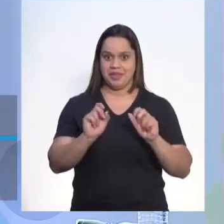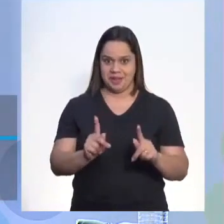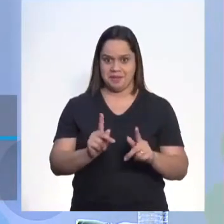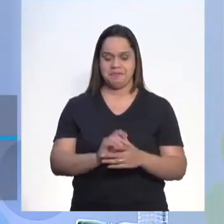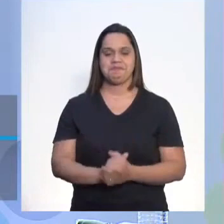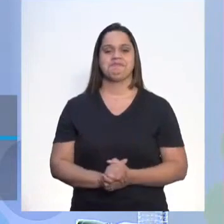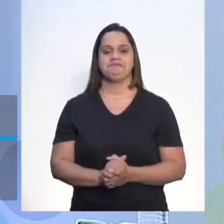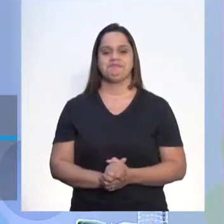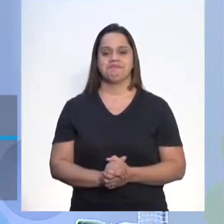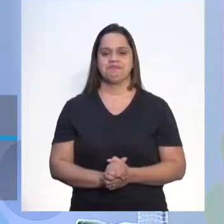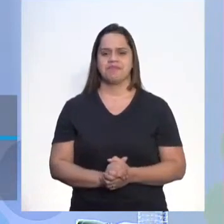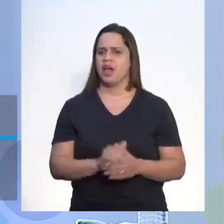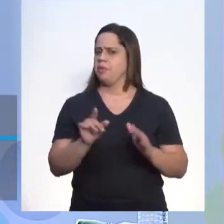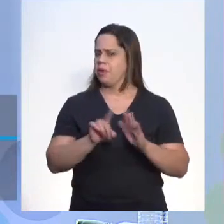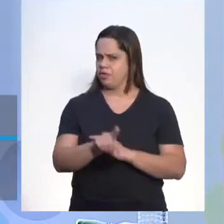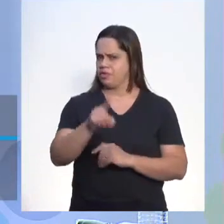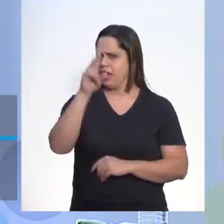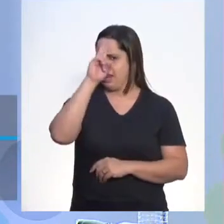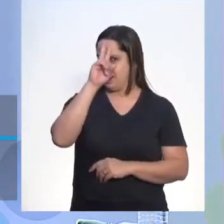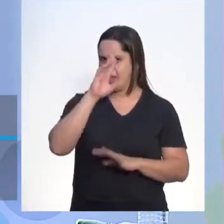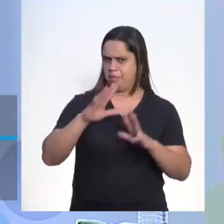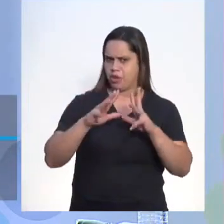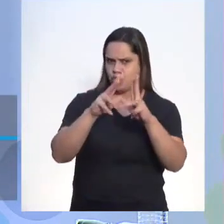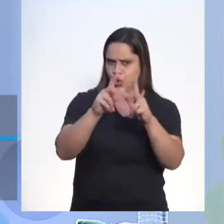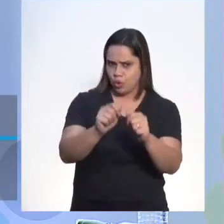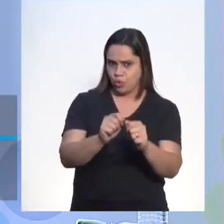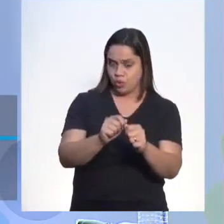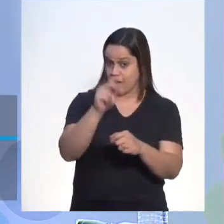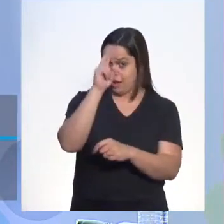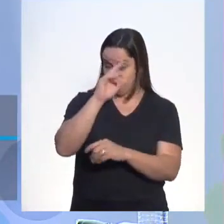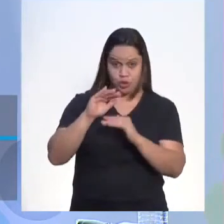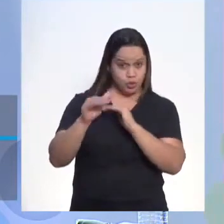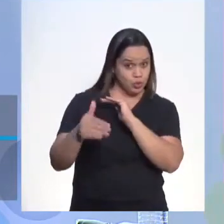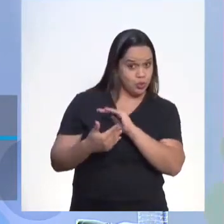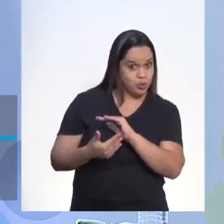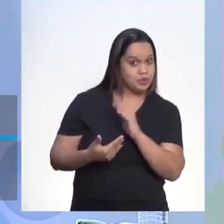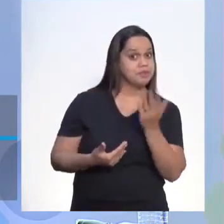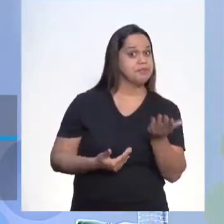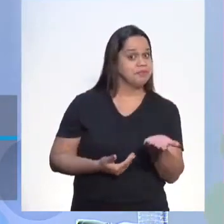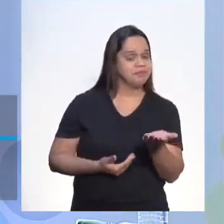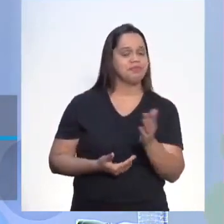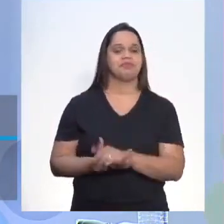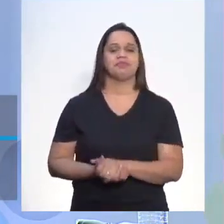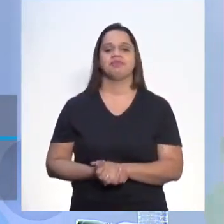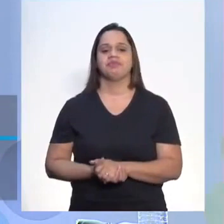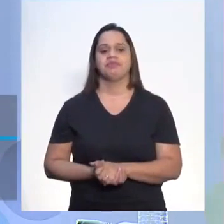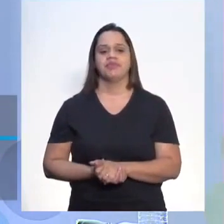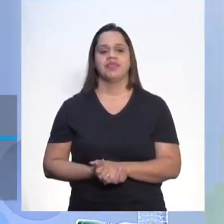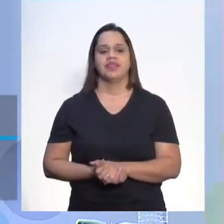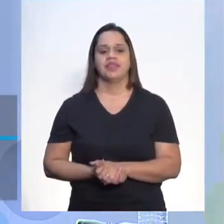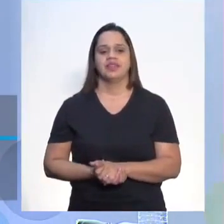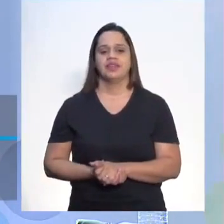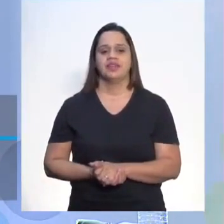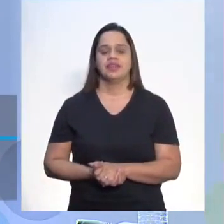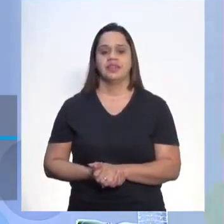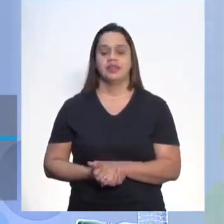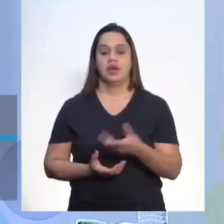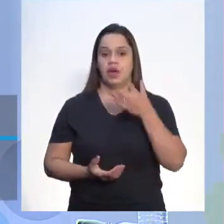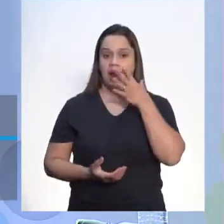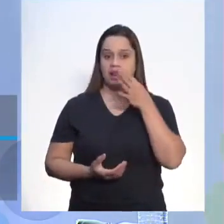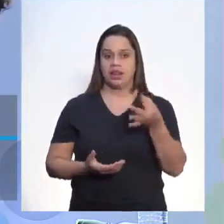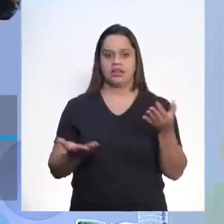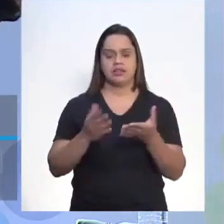conhecimento. Será que você lembra de tudinho? Será que lembra? Bom, então vamos lá. Preste